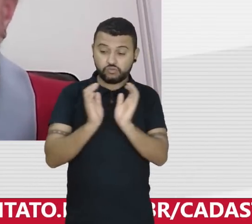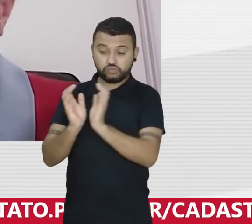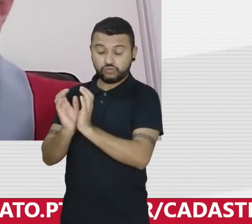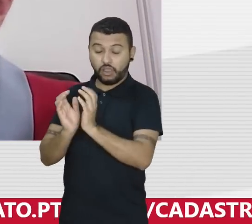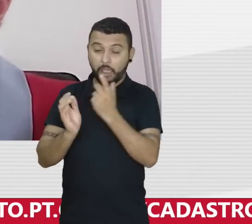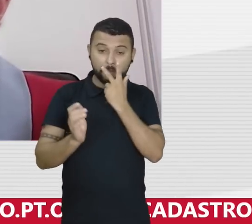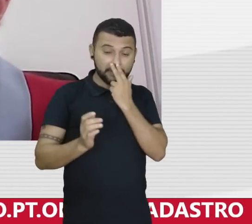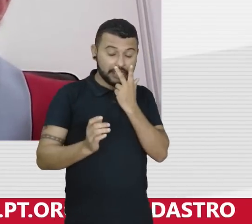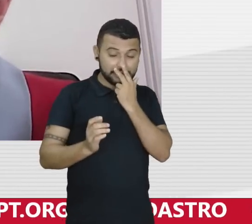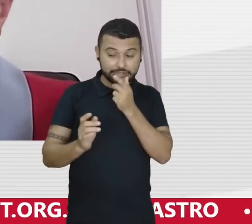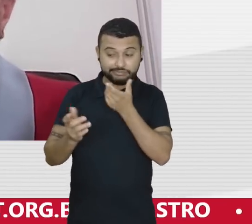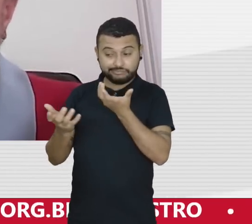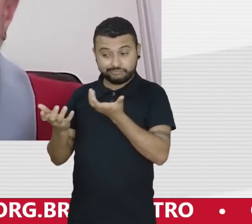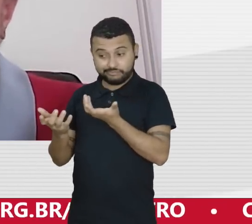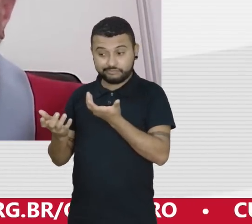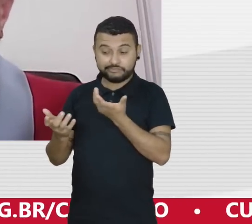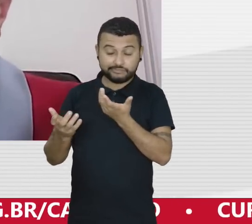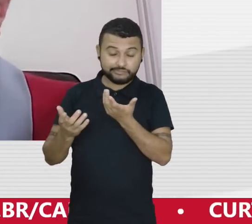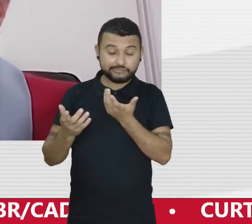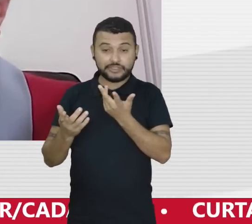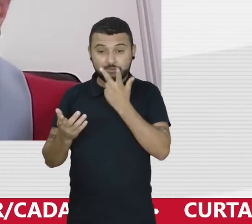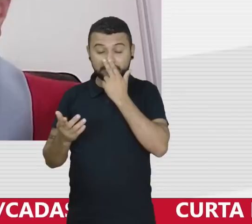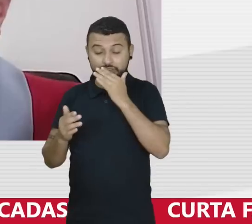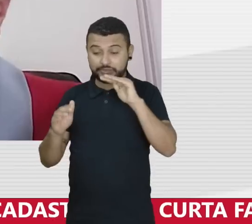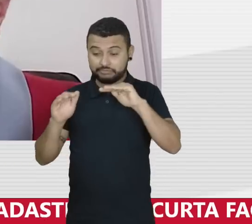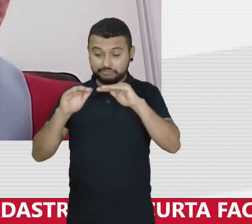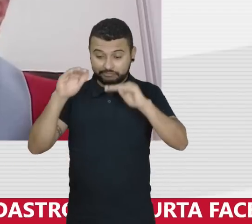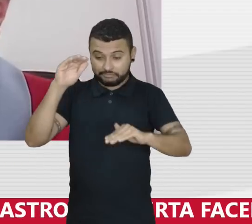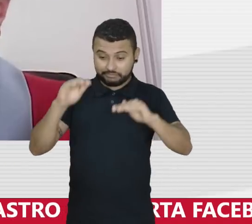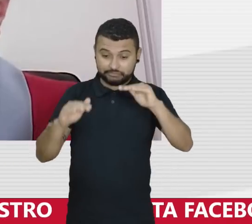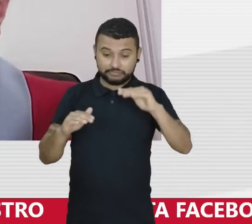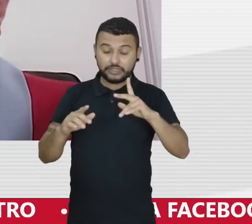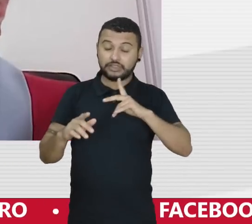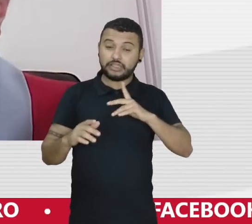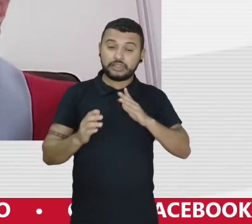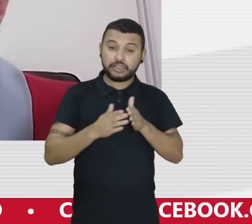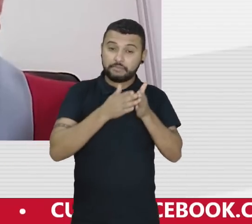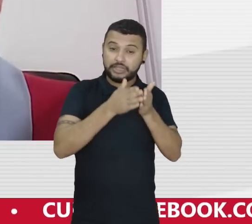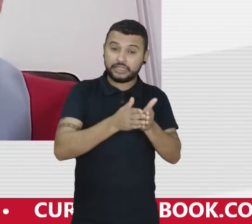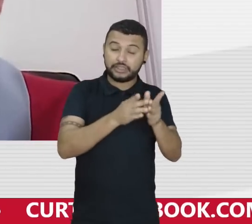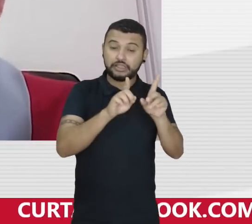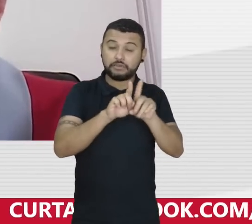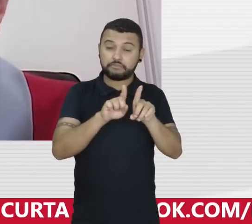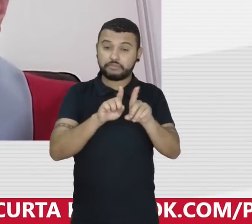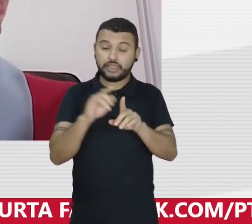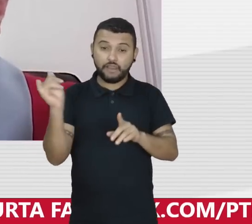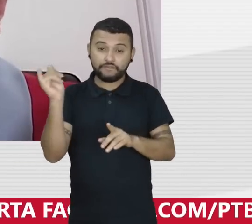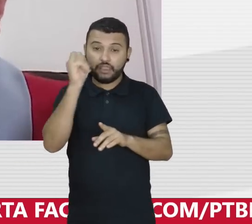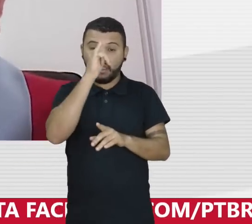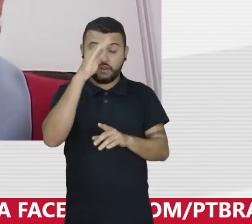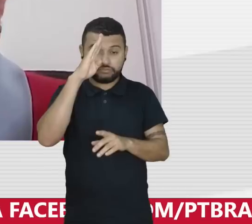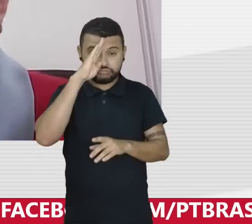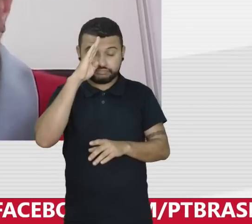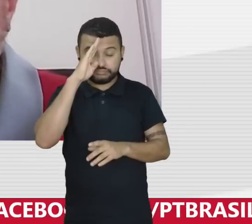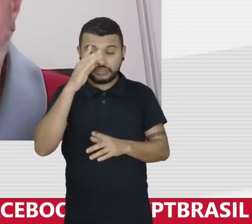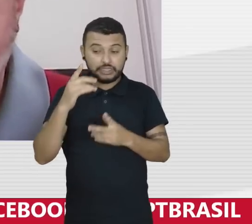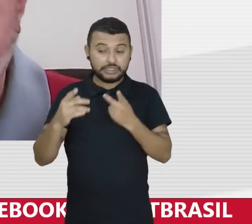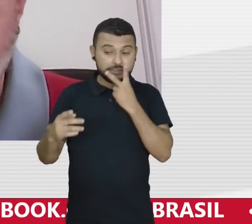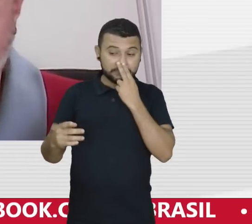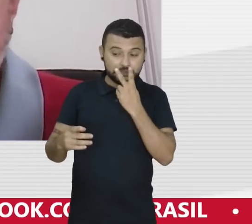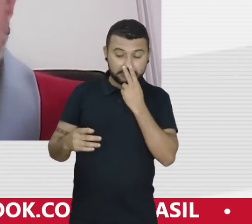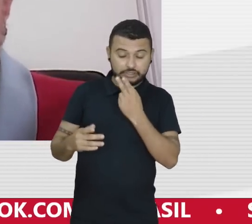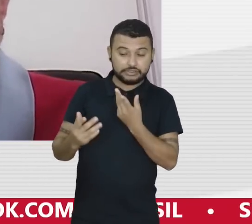parece estar menos equacionada na Marinha e na Aeronáutica, que se mostraram dóceis demais ao Bolsonaro